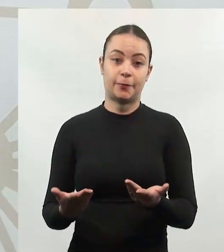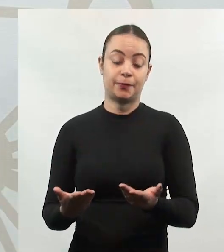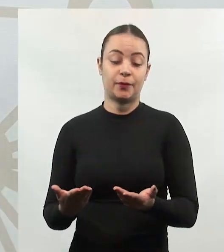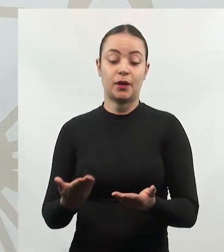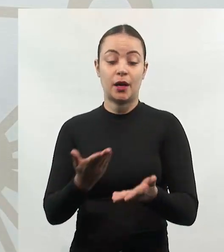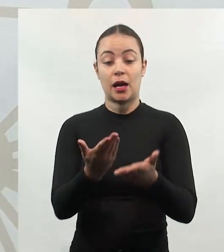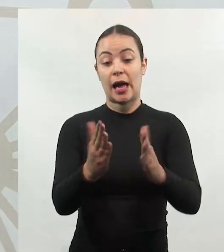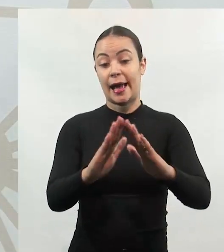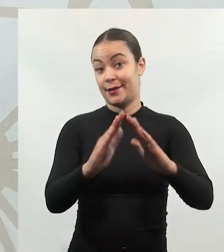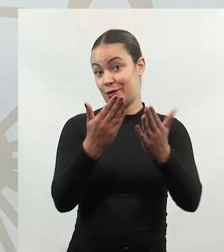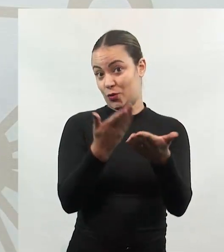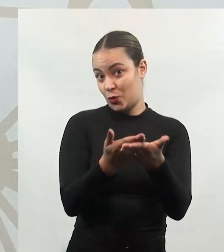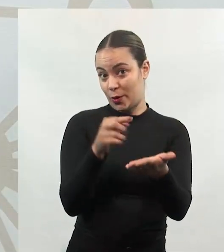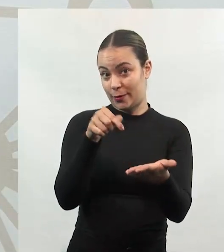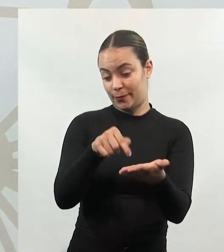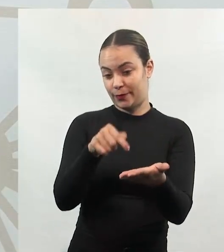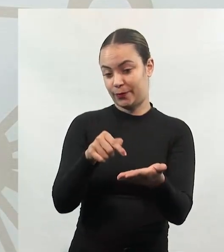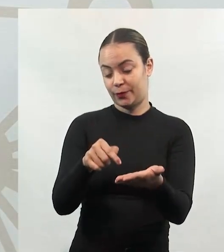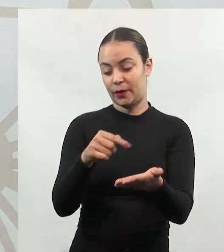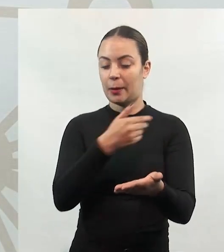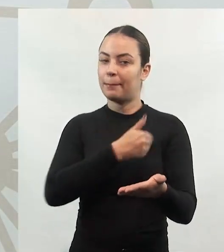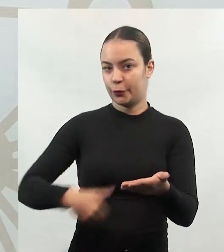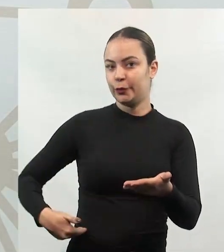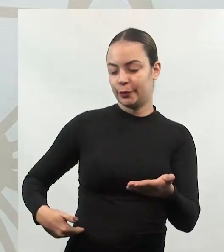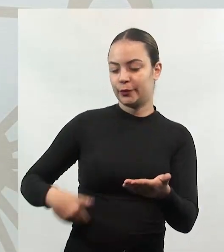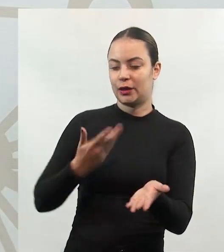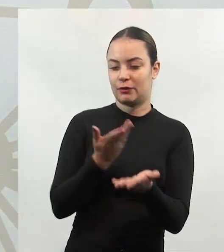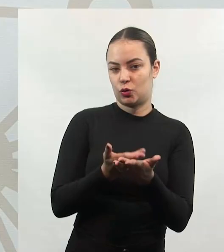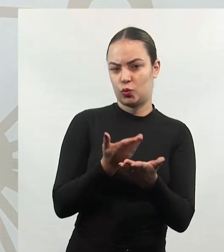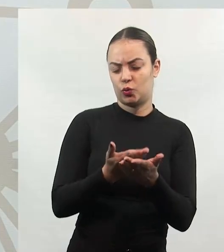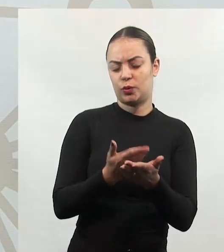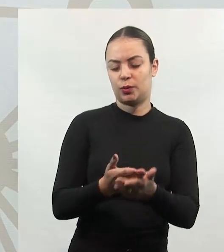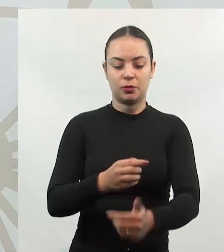técnica, e também a minha mãe pensando no